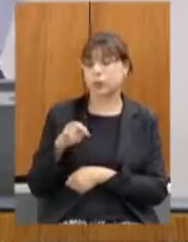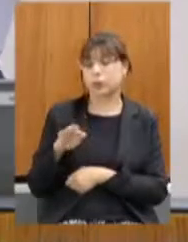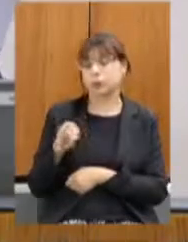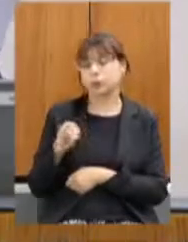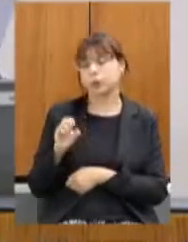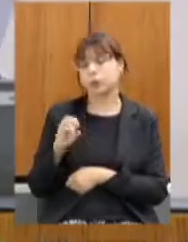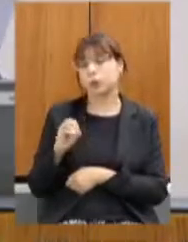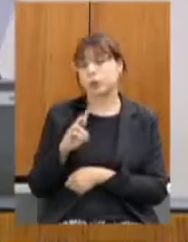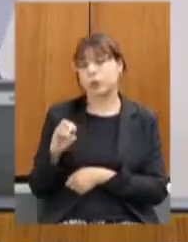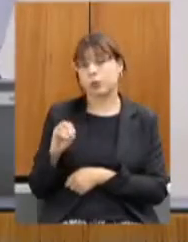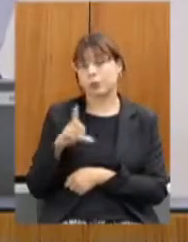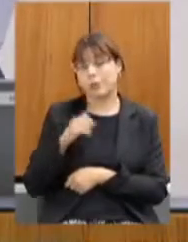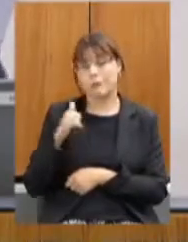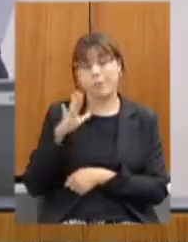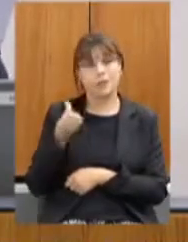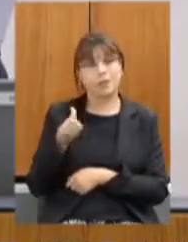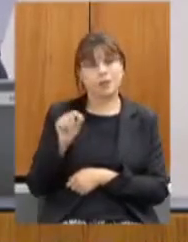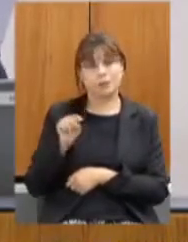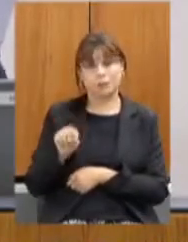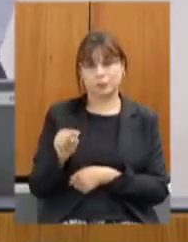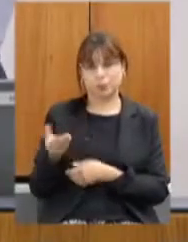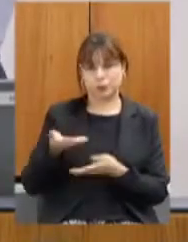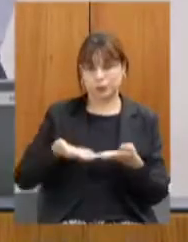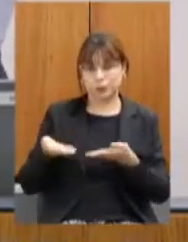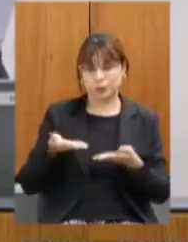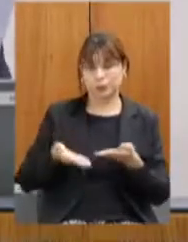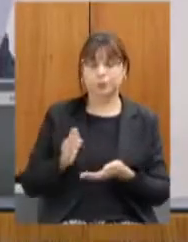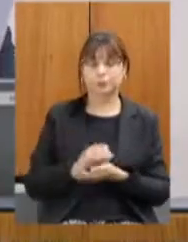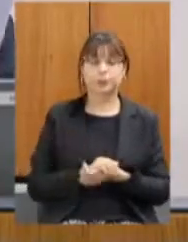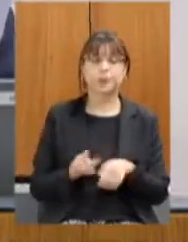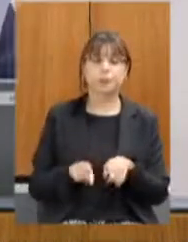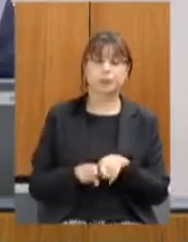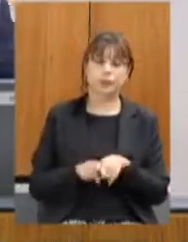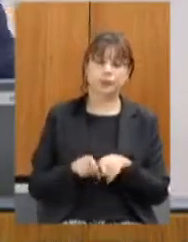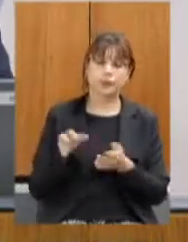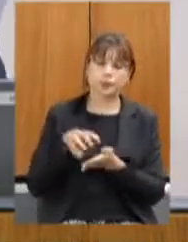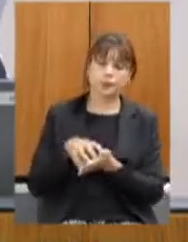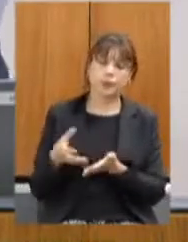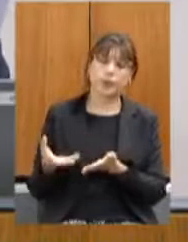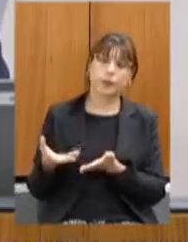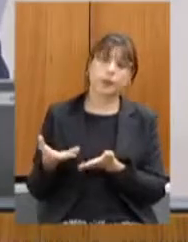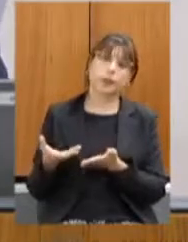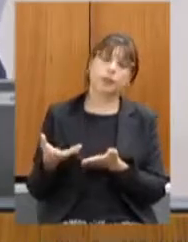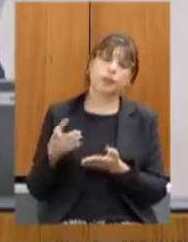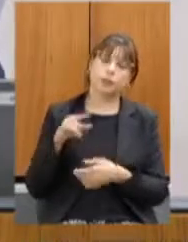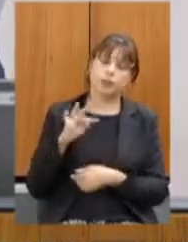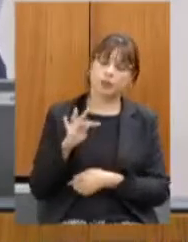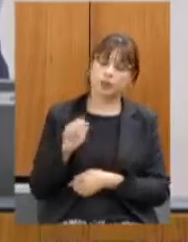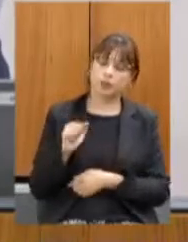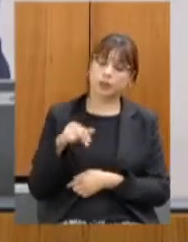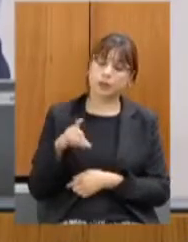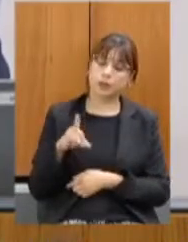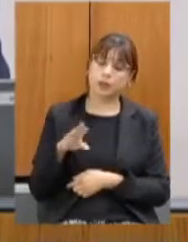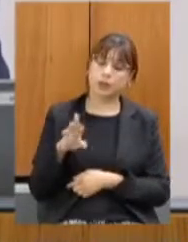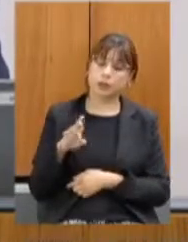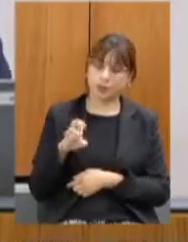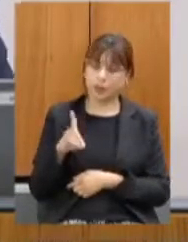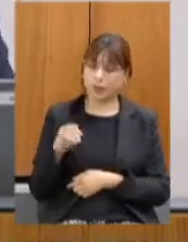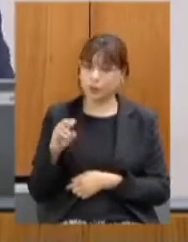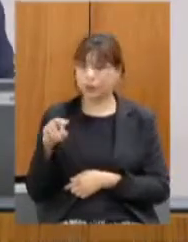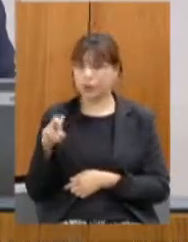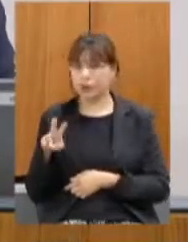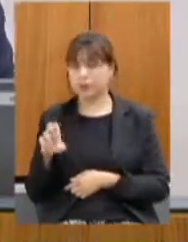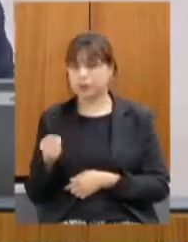6.000 atendimentos Além disso o centro ambulatorial de Especialidades Tancredo Neves realiza